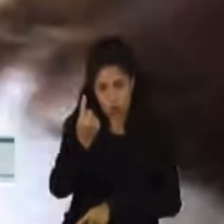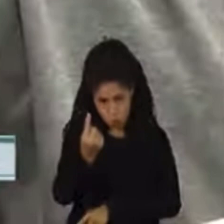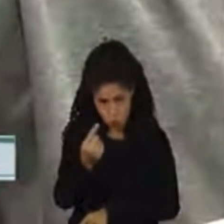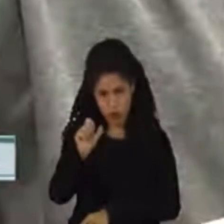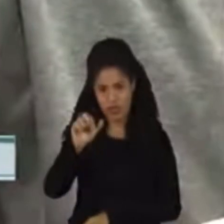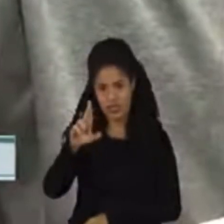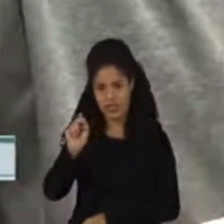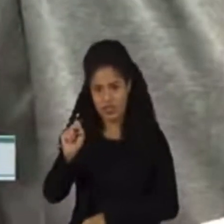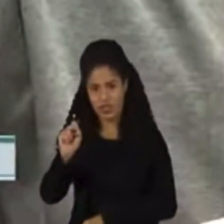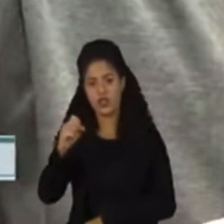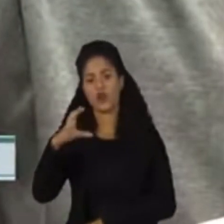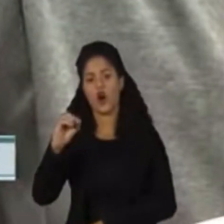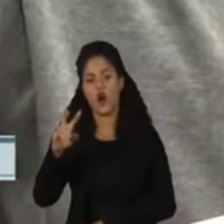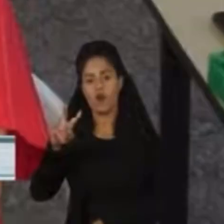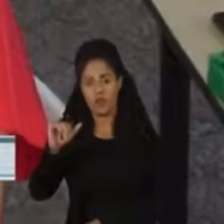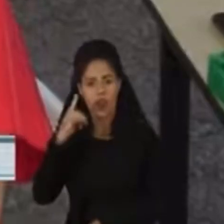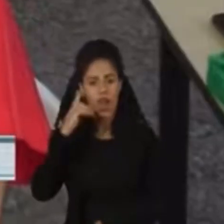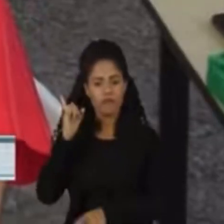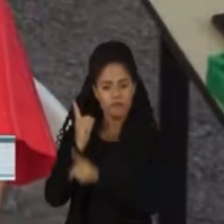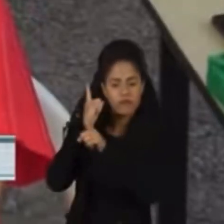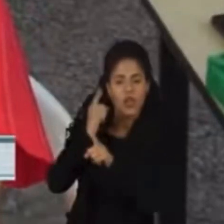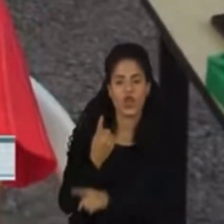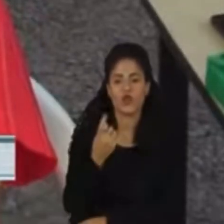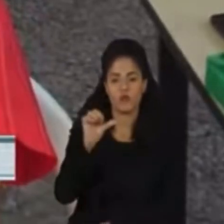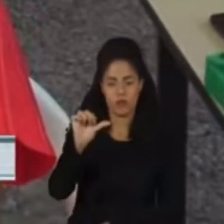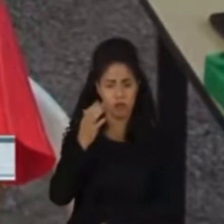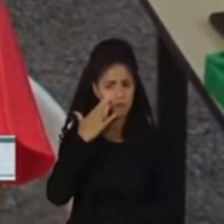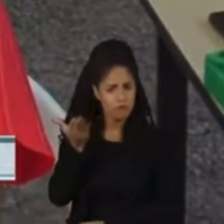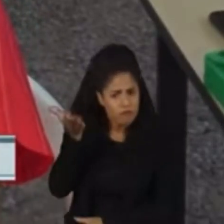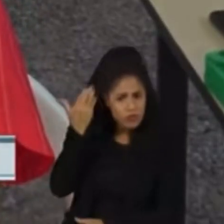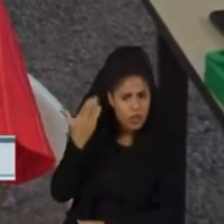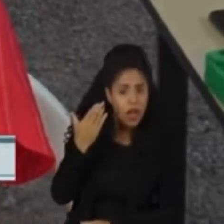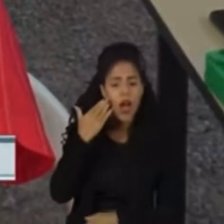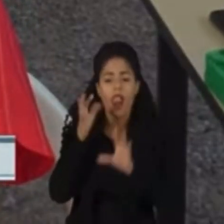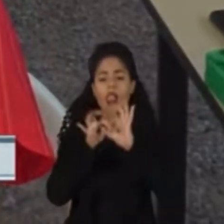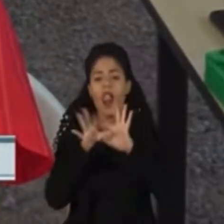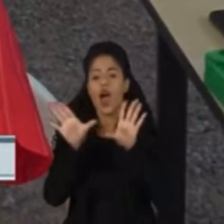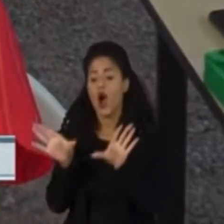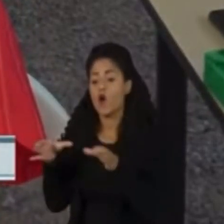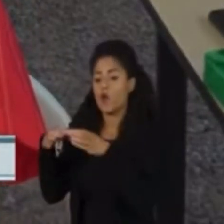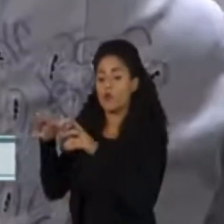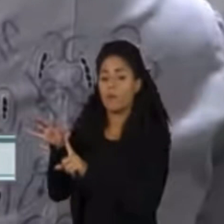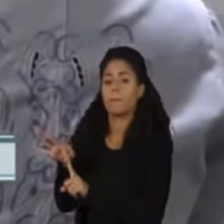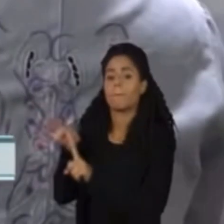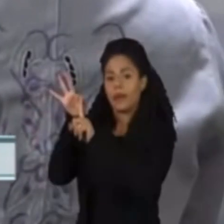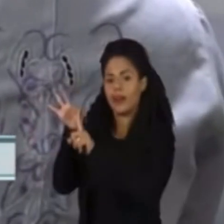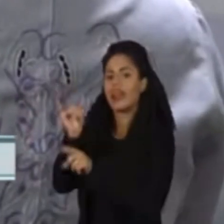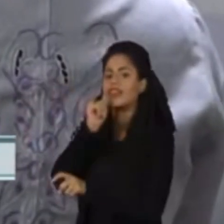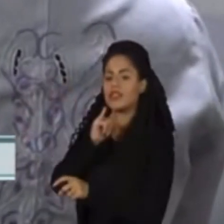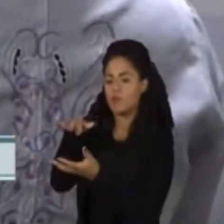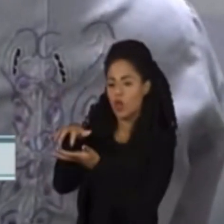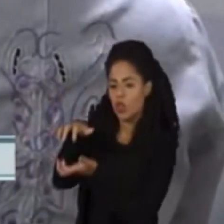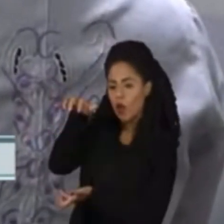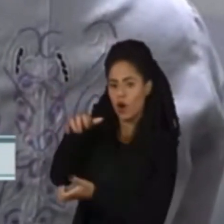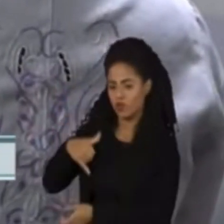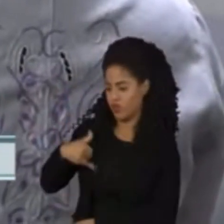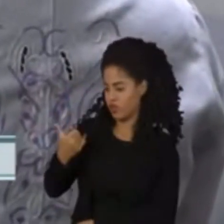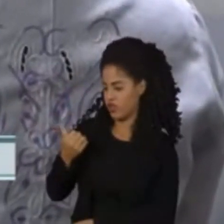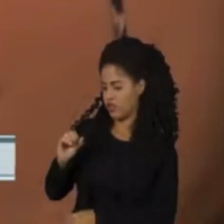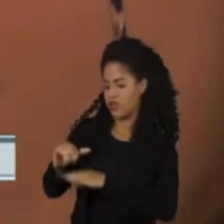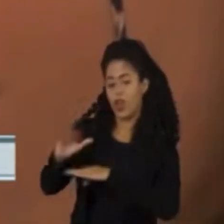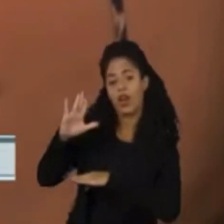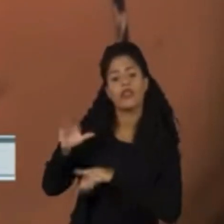em 2019 a bivalente estava disponível apenas para grupos prioritários como idosos a partir de 60 anos